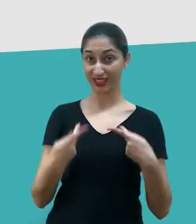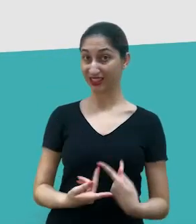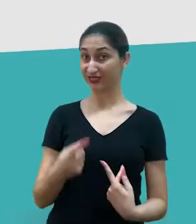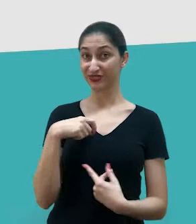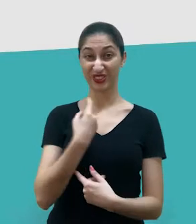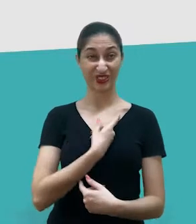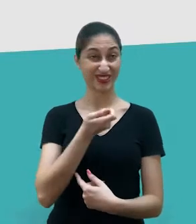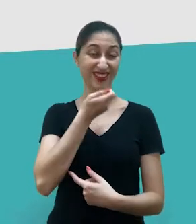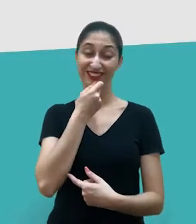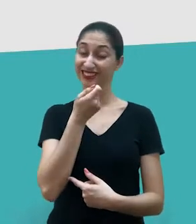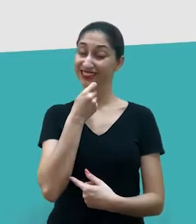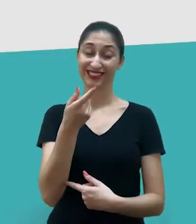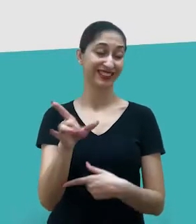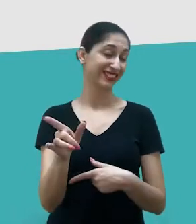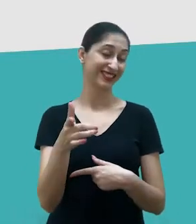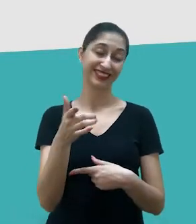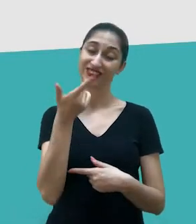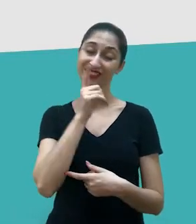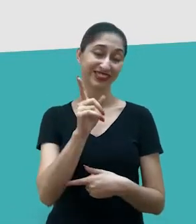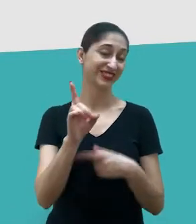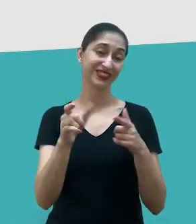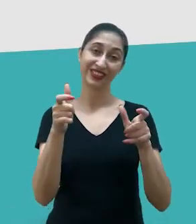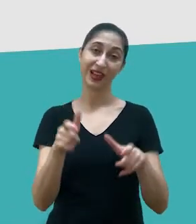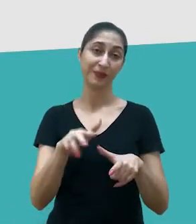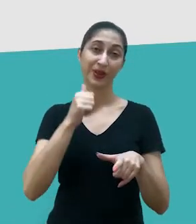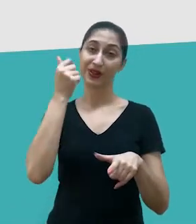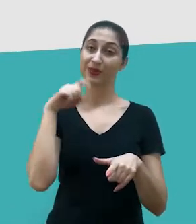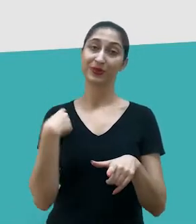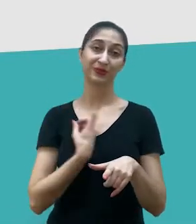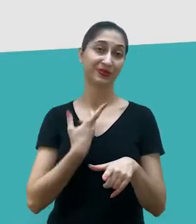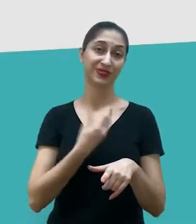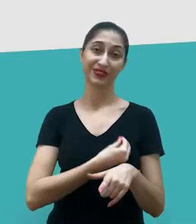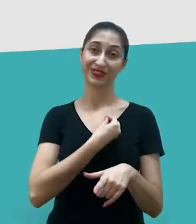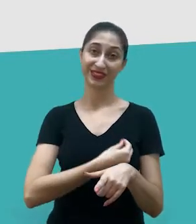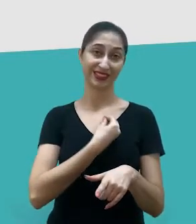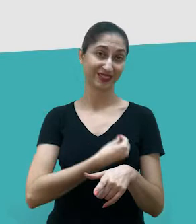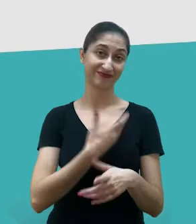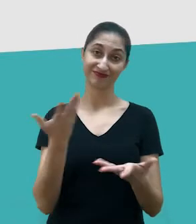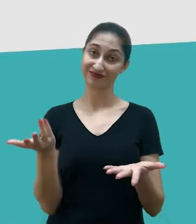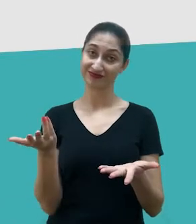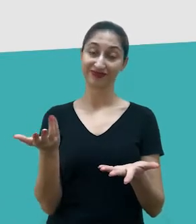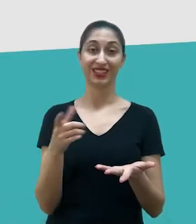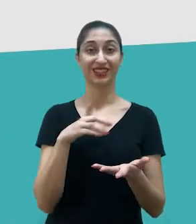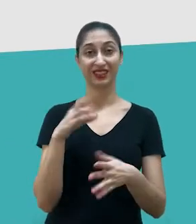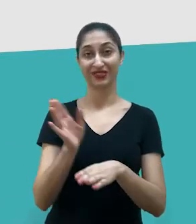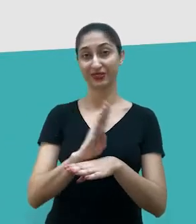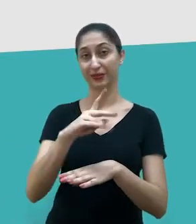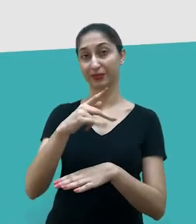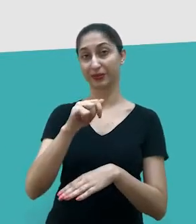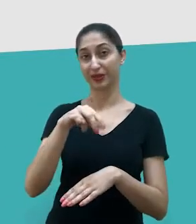encontramos ainda um lugar melhor para viver do que o nosso. É uma referência muito bonita do cinema, do filme